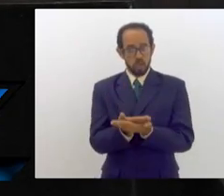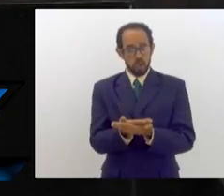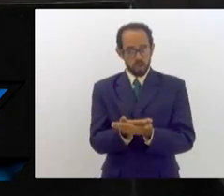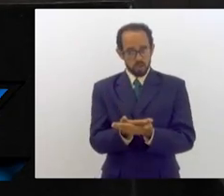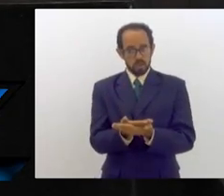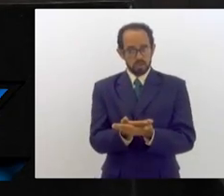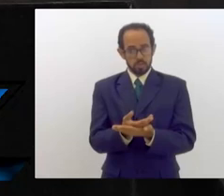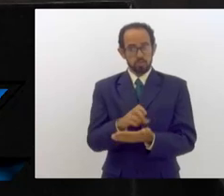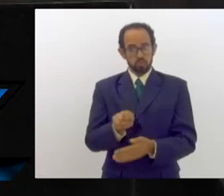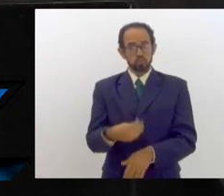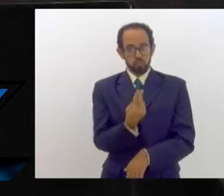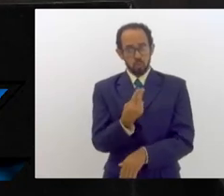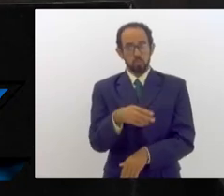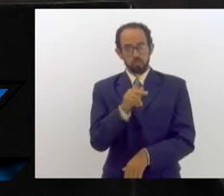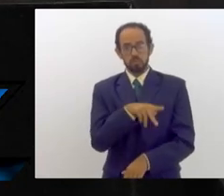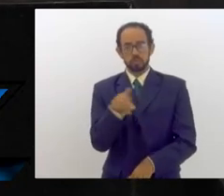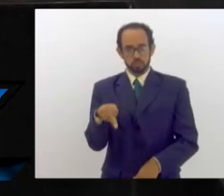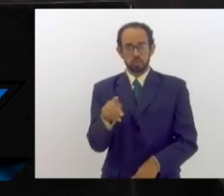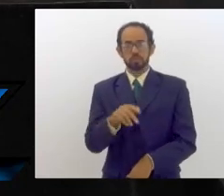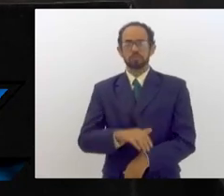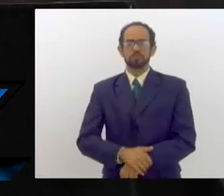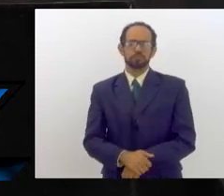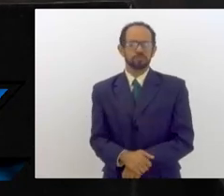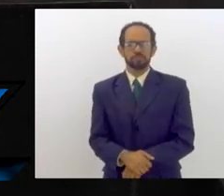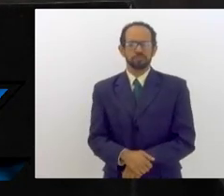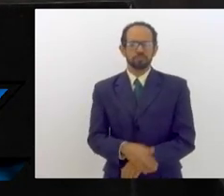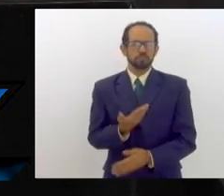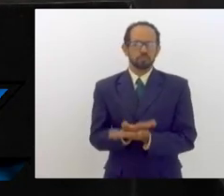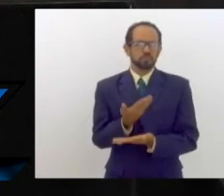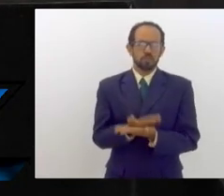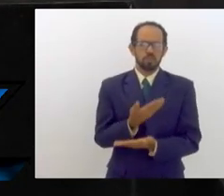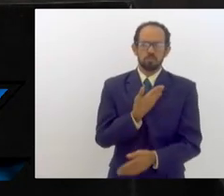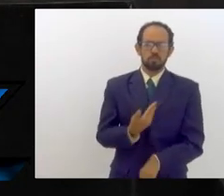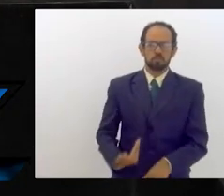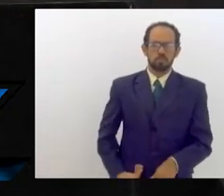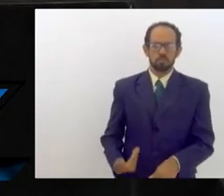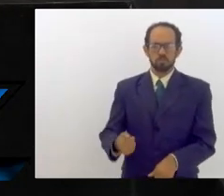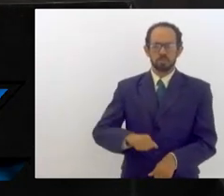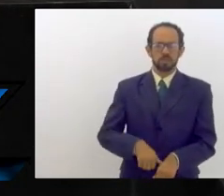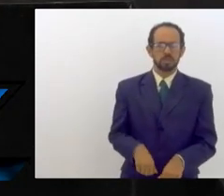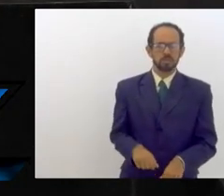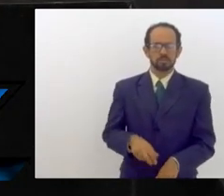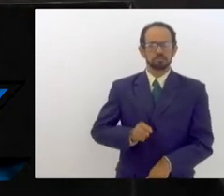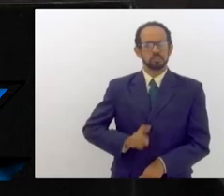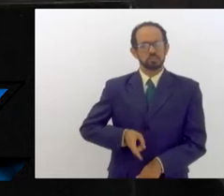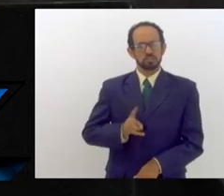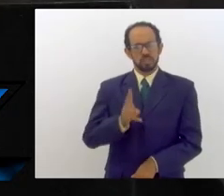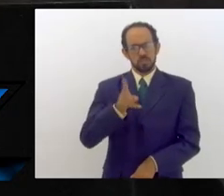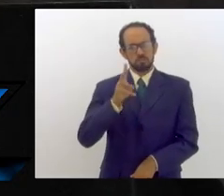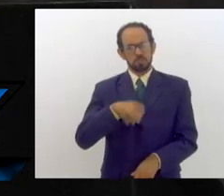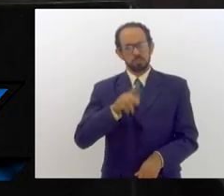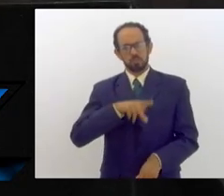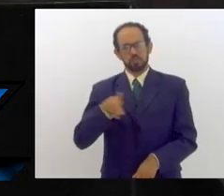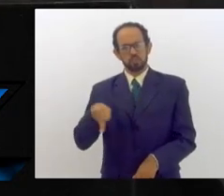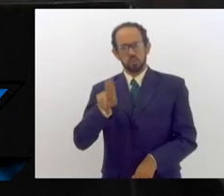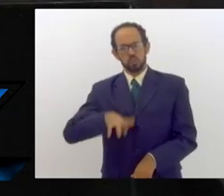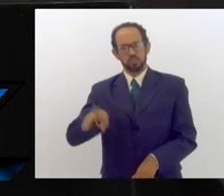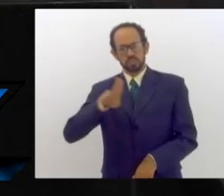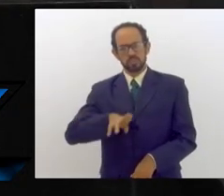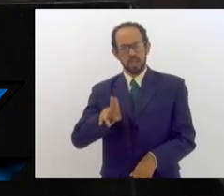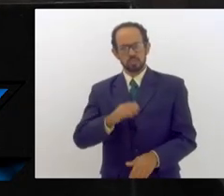e que sou professor escola pública mesmo sendo professor universitário e chego essa casa